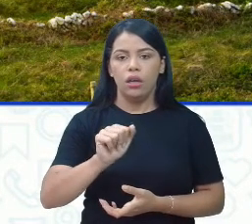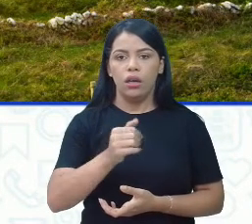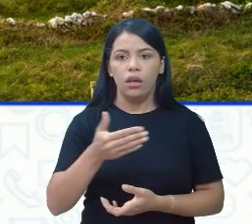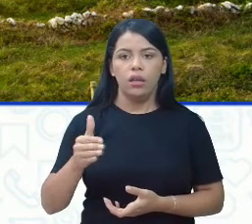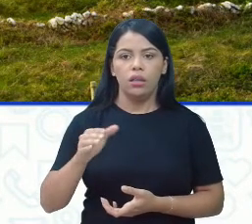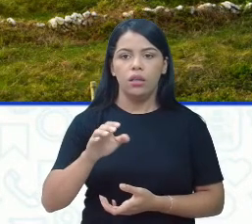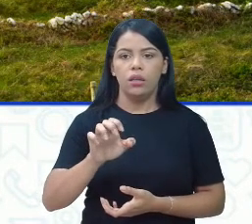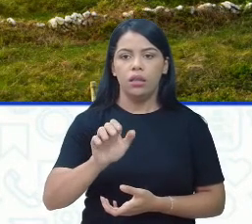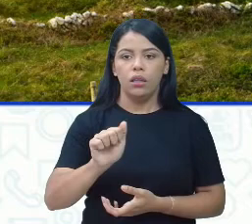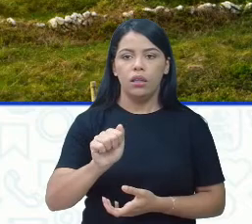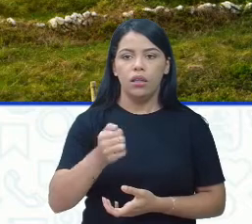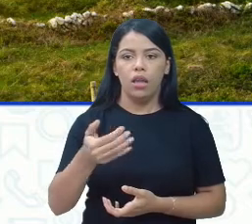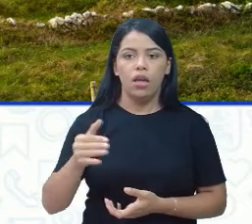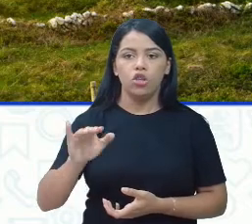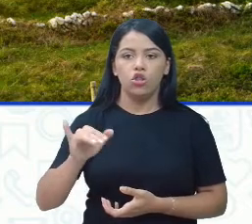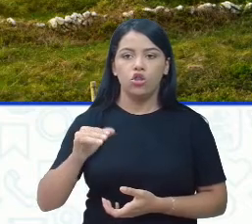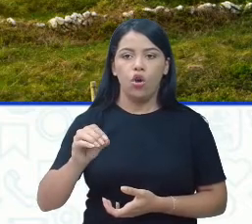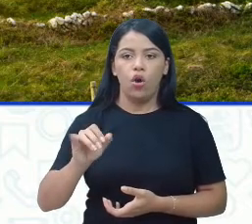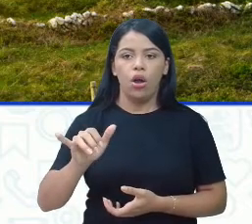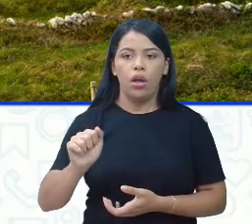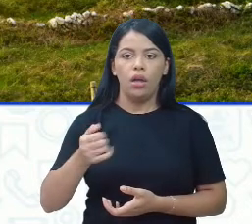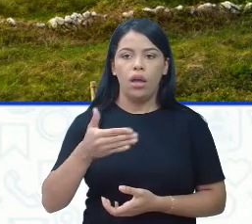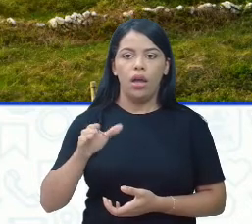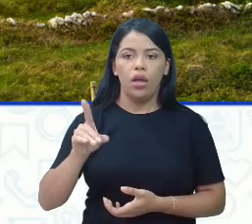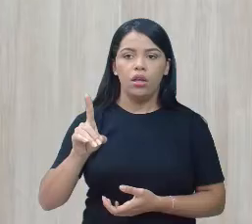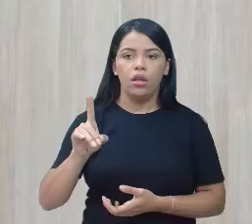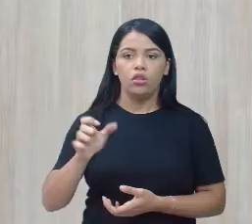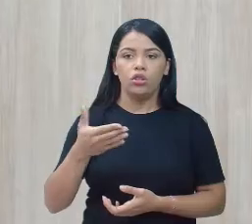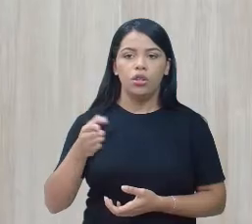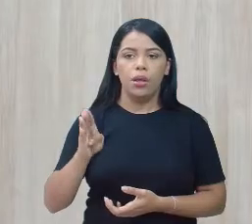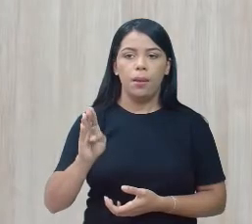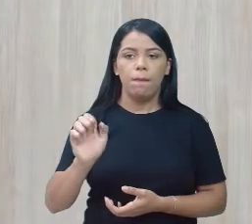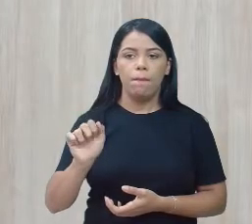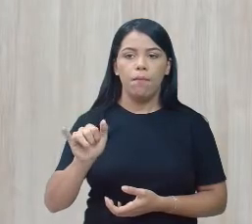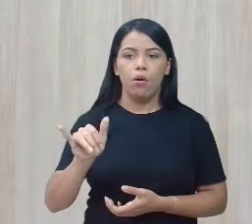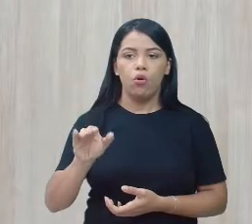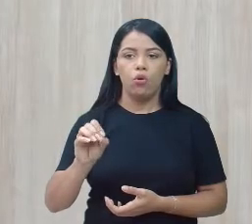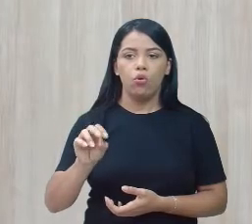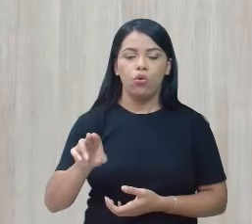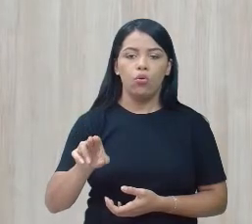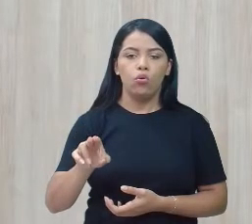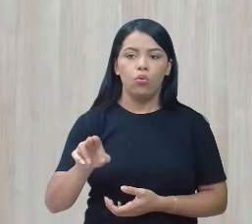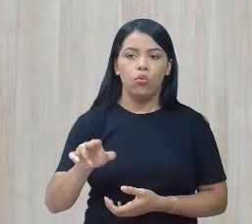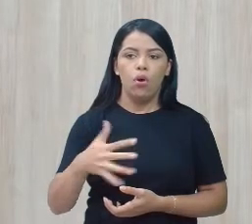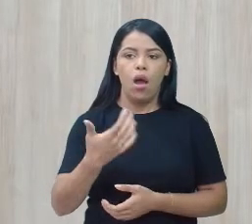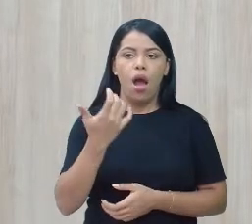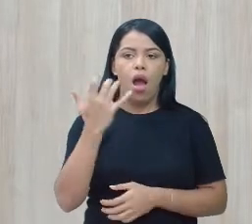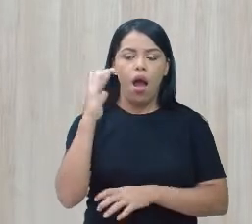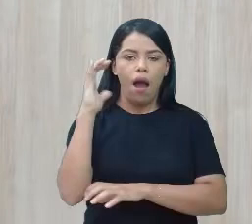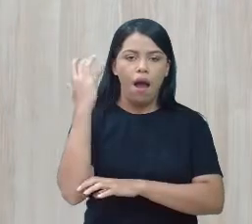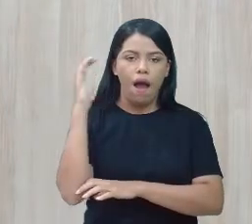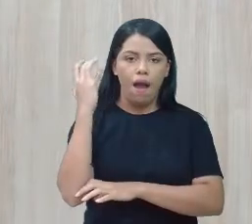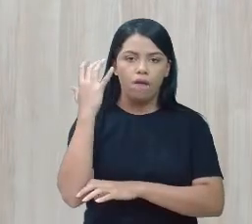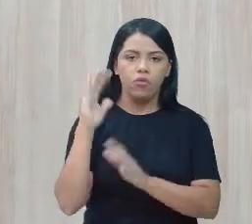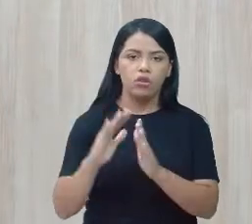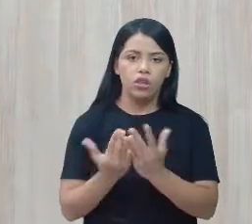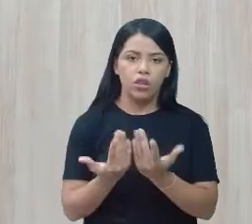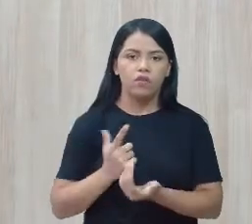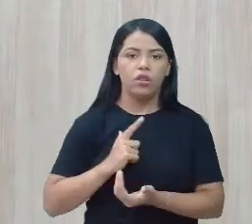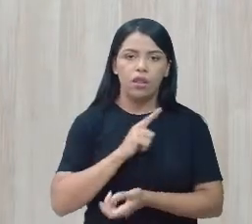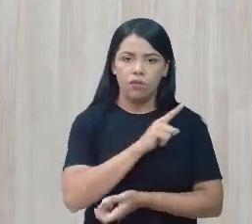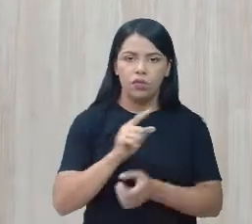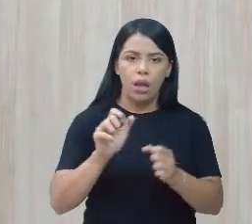Boiú, que está disponível lá na Árvore do Livros para vocês consultarem e lerem, que ele vai marcar aqui o tempo bem certinho.